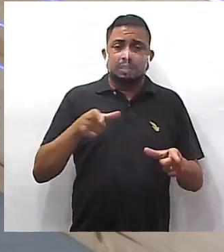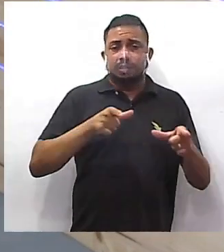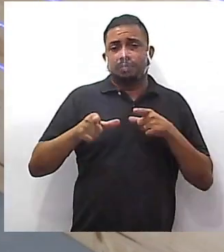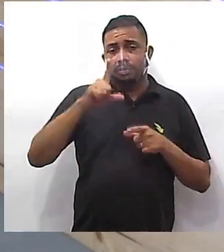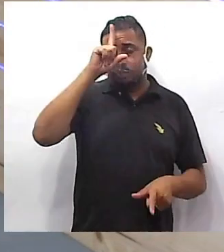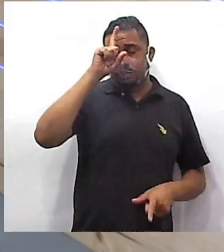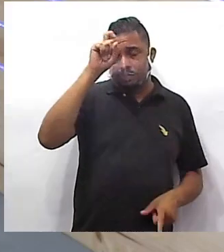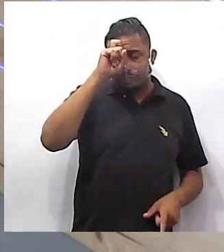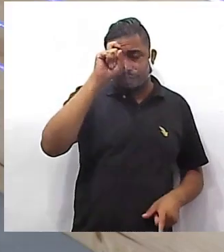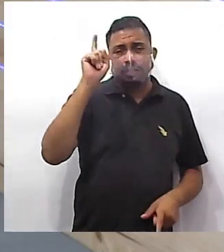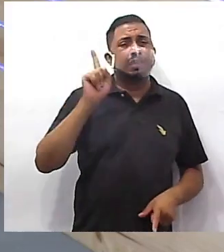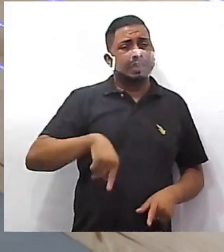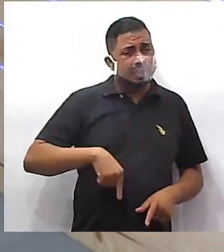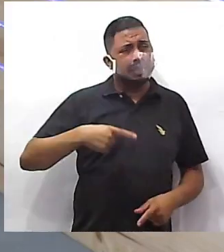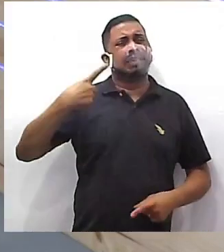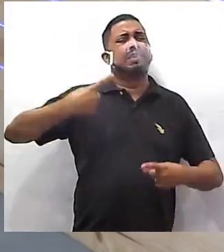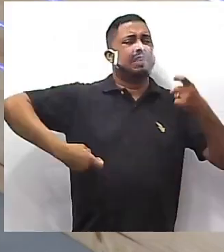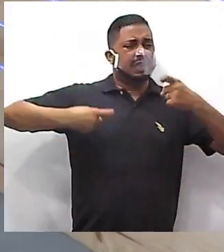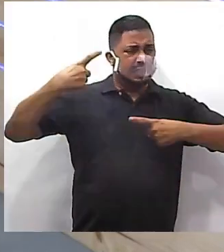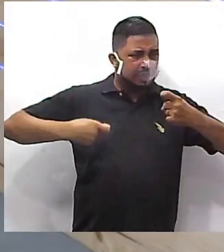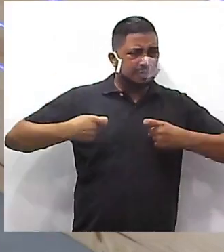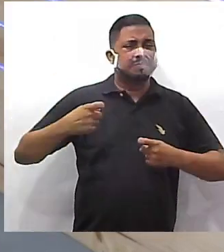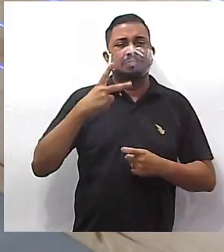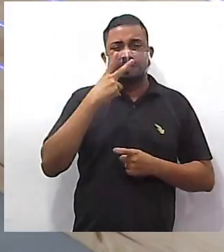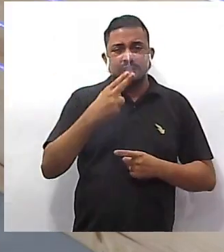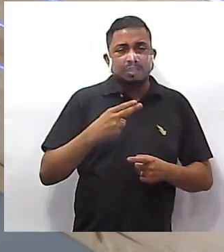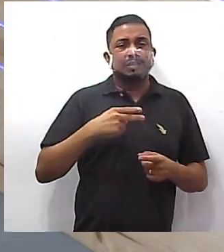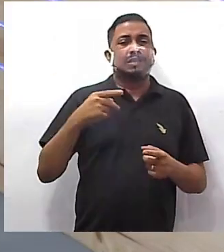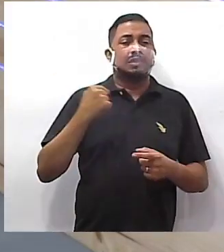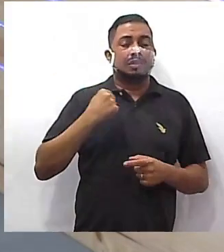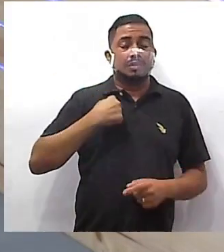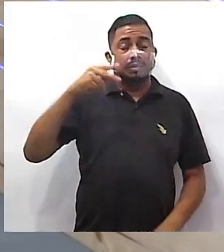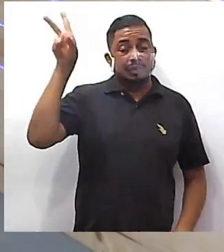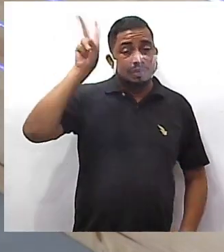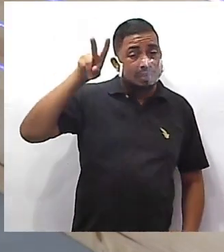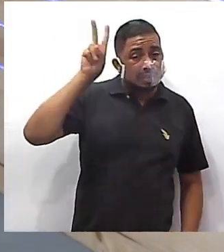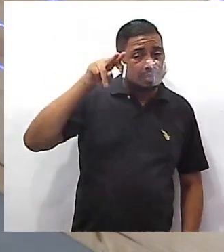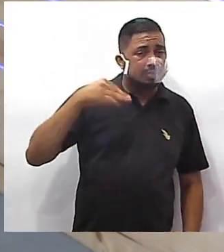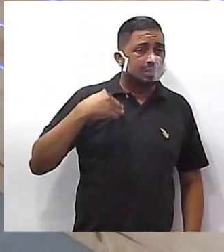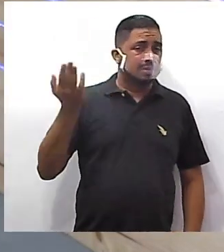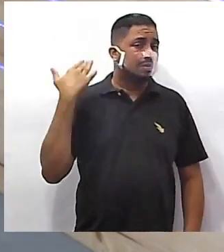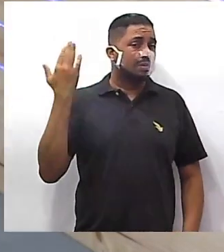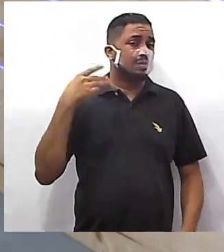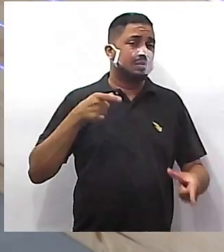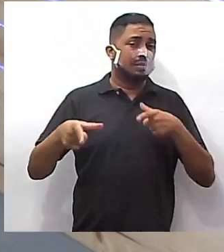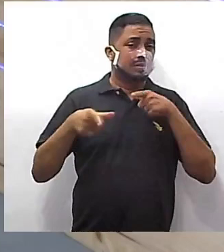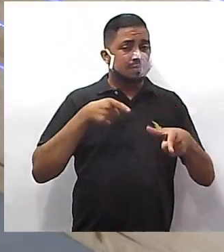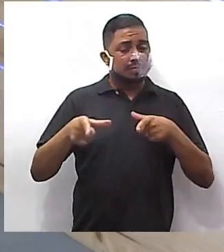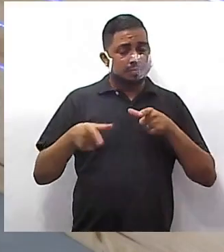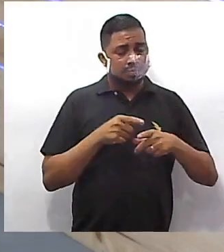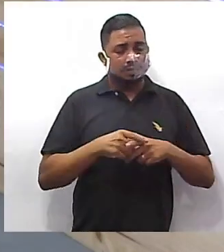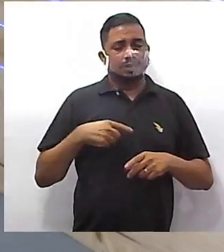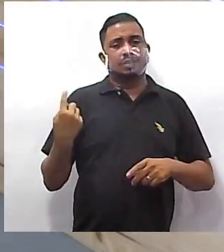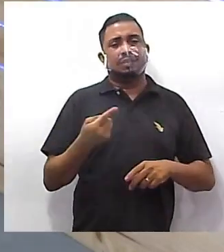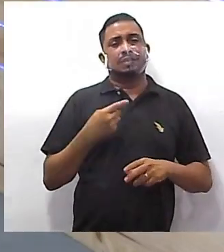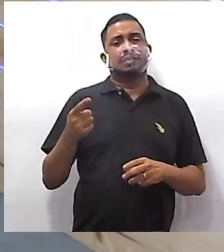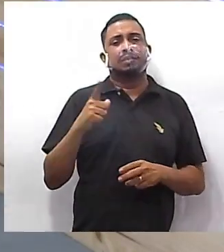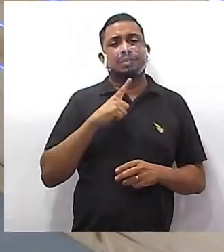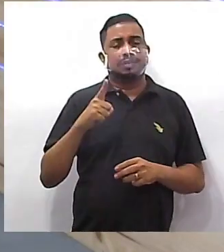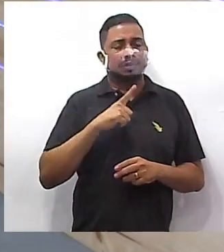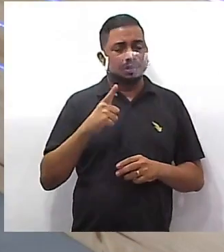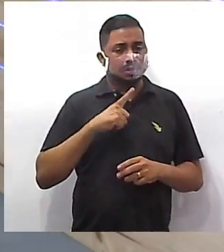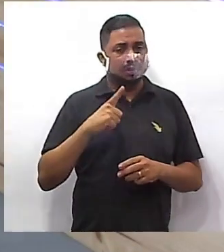para vocês, é uma operação de guerra, gente. E eu me lembro que na época que eu trabalhava, a gente tinha